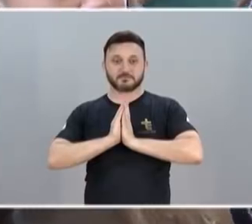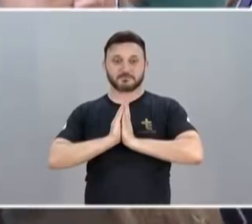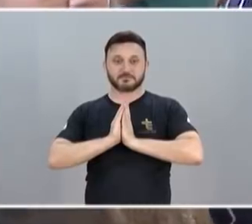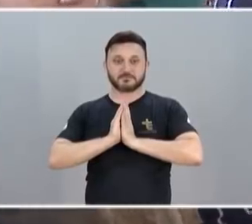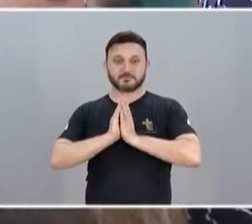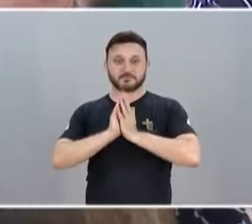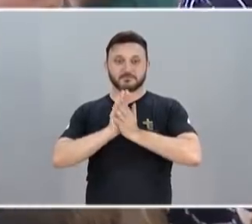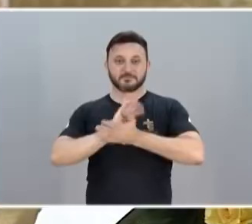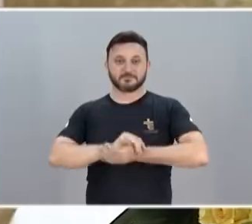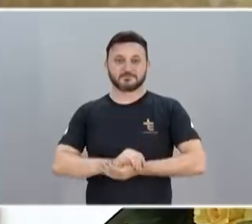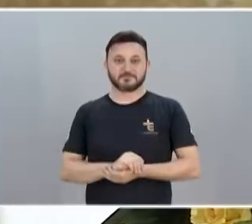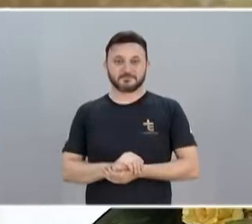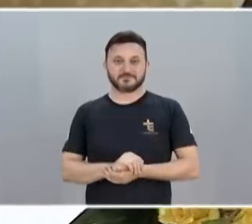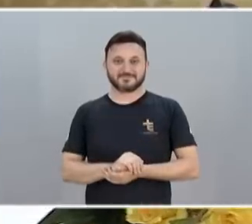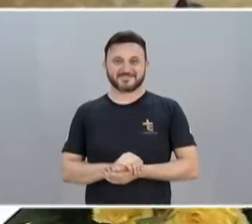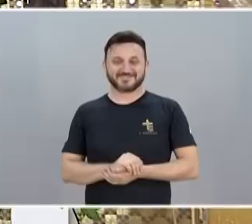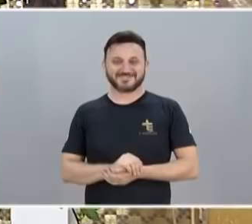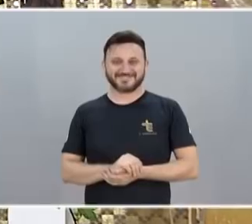Amém.